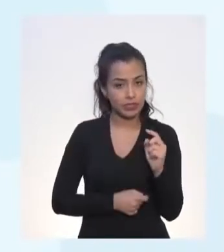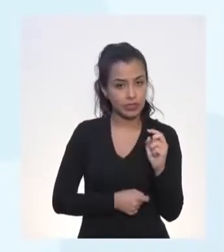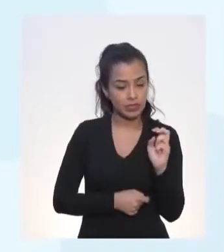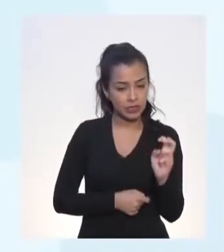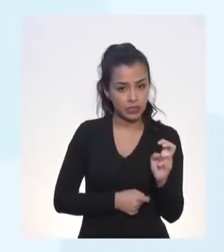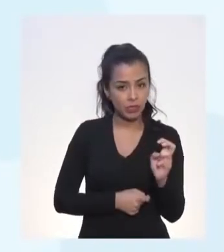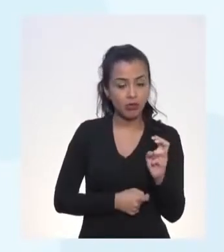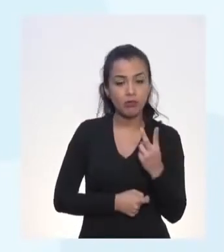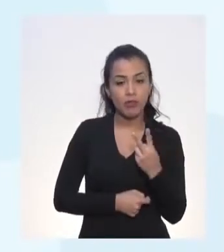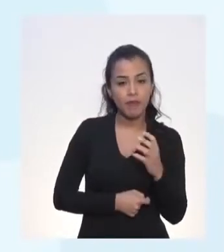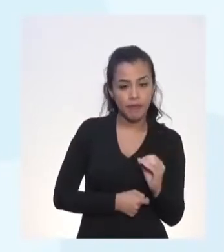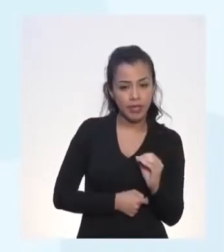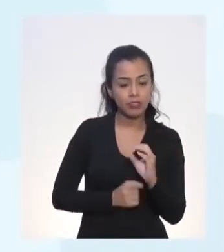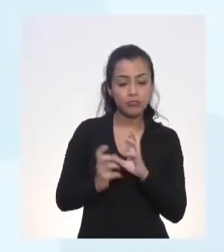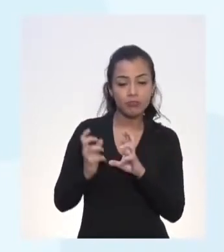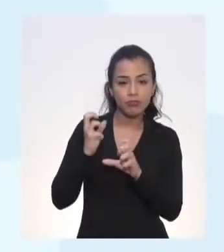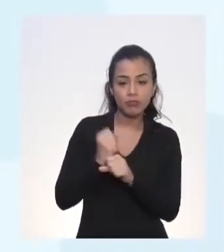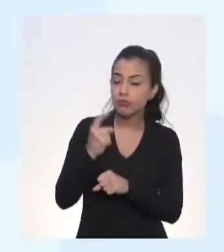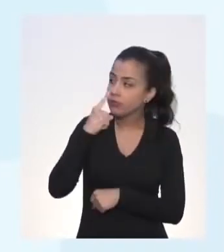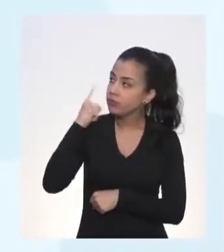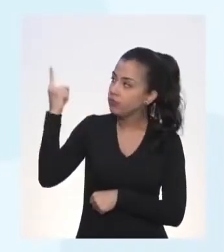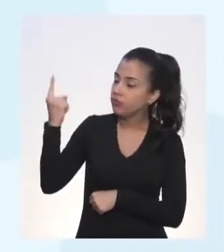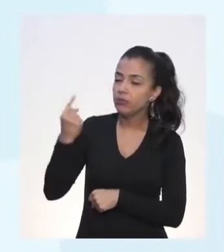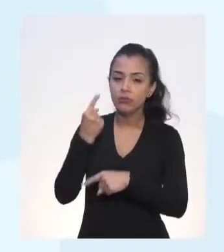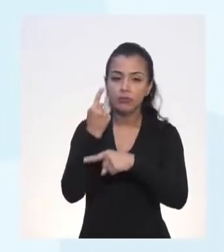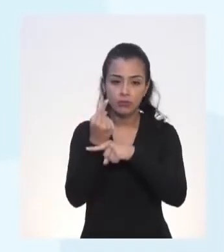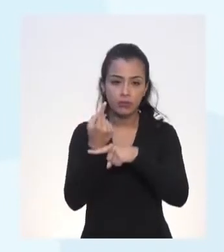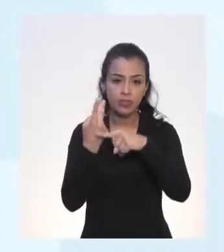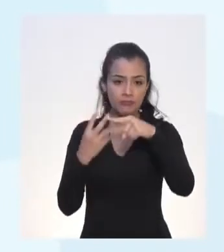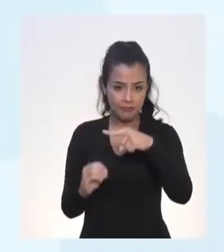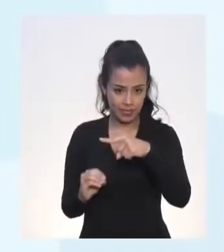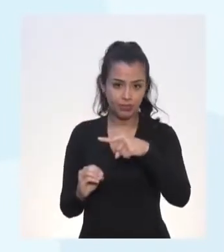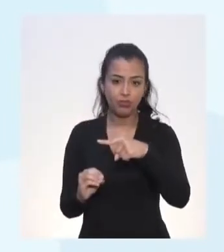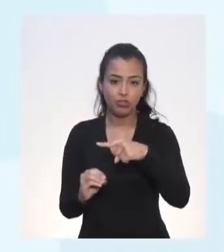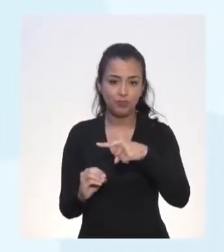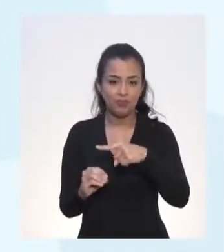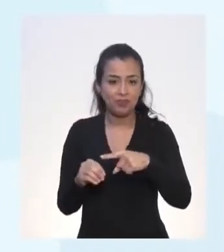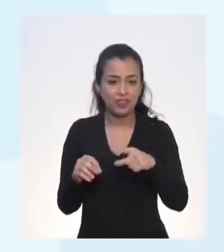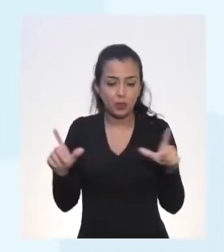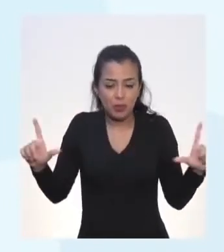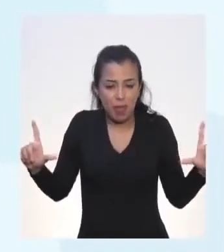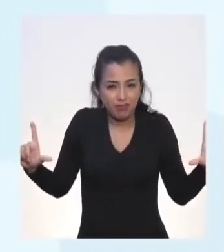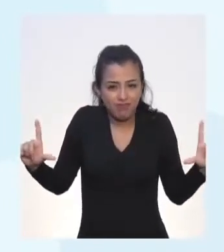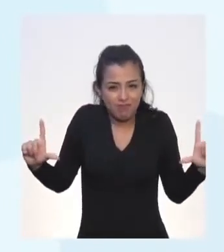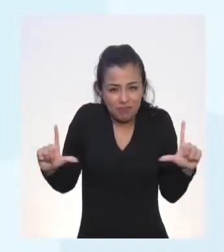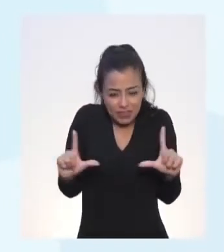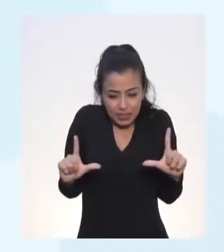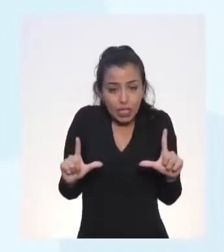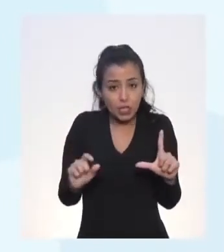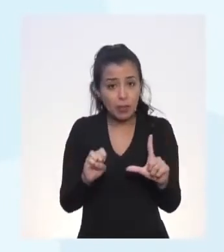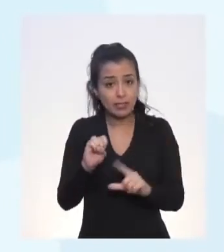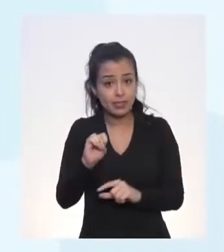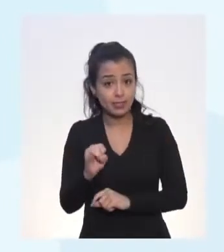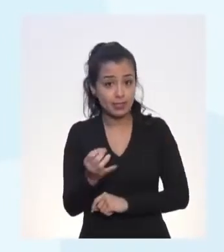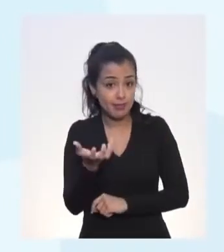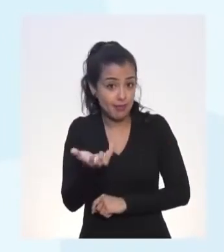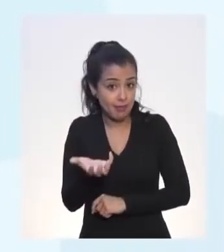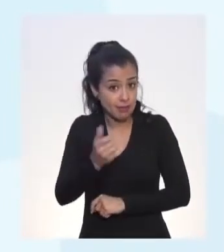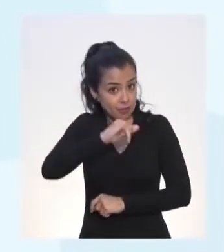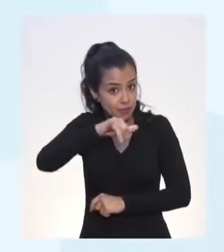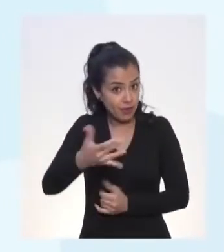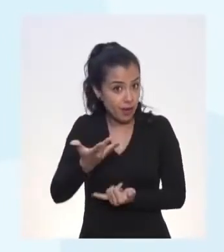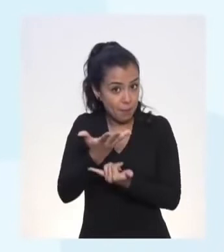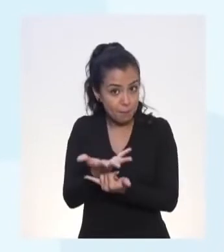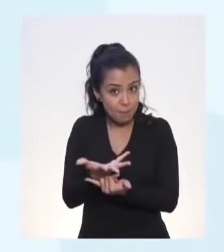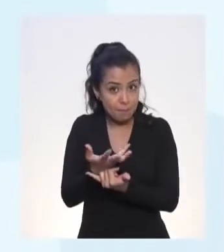essa estrutura. Tudo Exatamente, bem? O espaço aqui a gente tem, ele é limitado, tá? Mas se vocês quiserem tirar um printzinho aí para saber